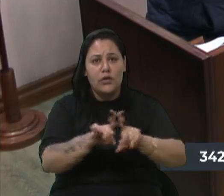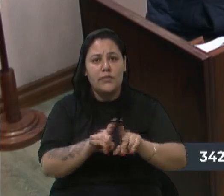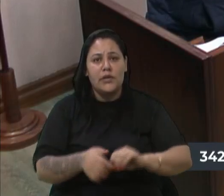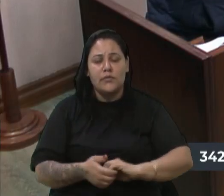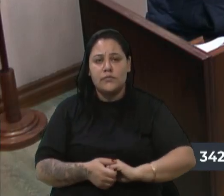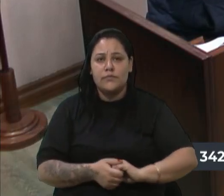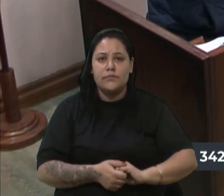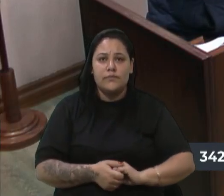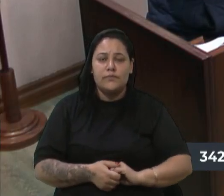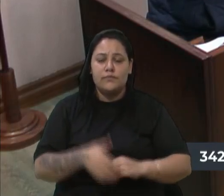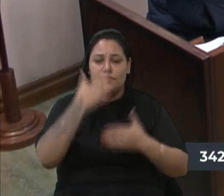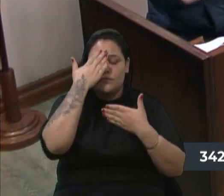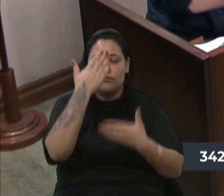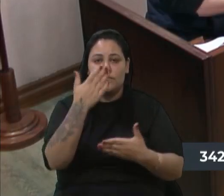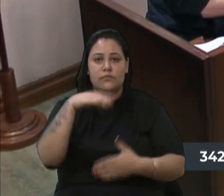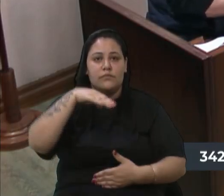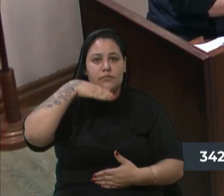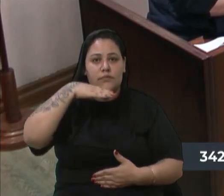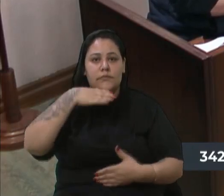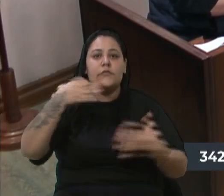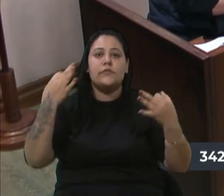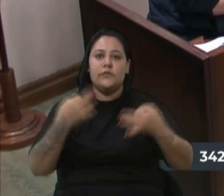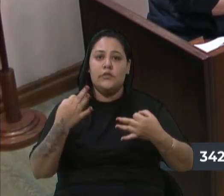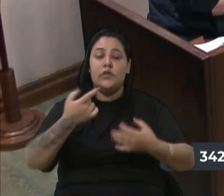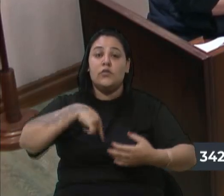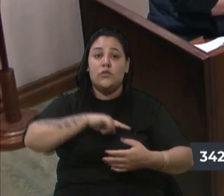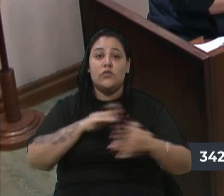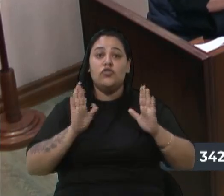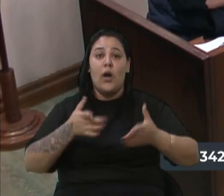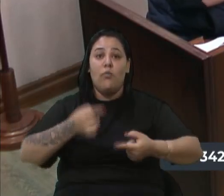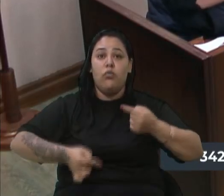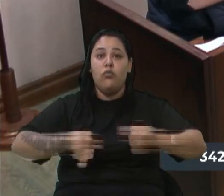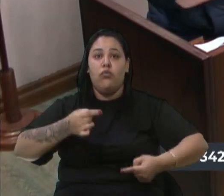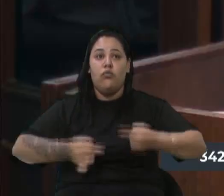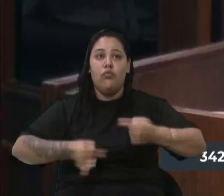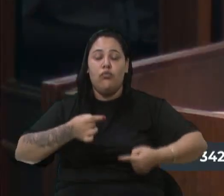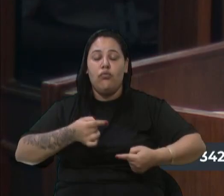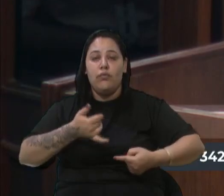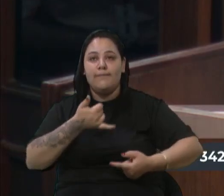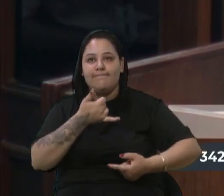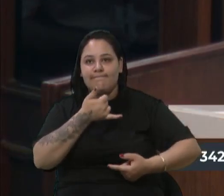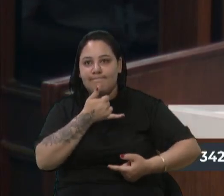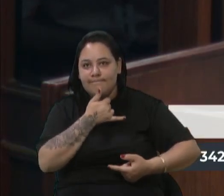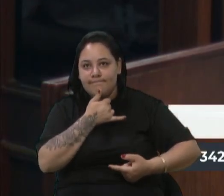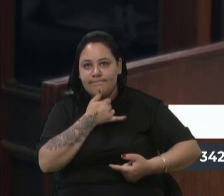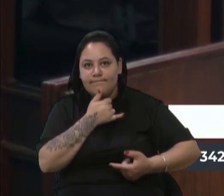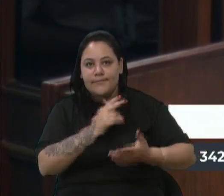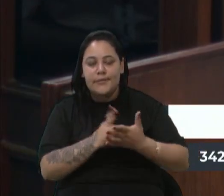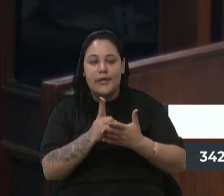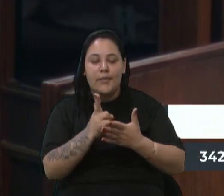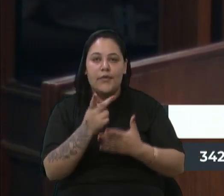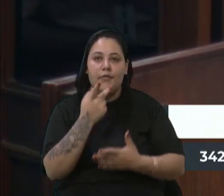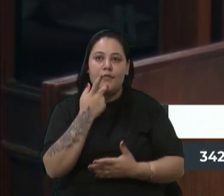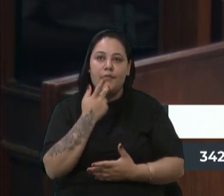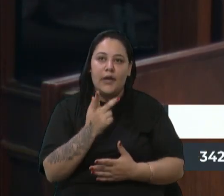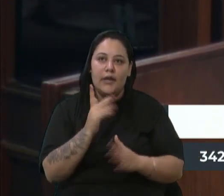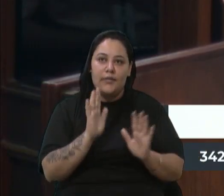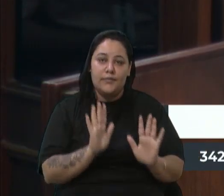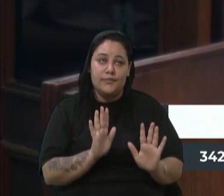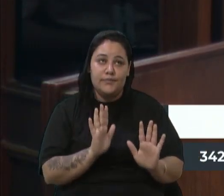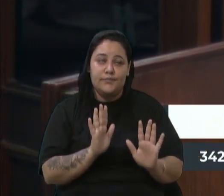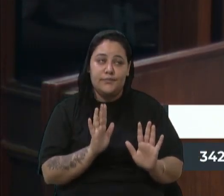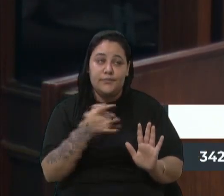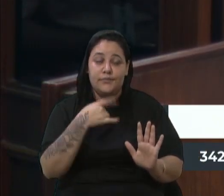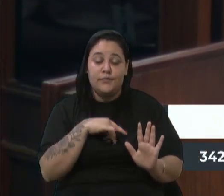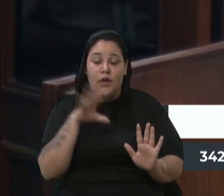Bortola. Exatamente. Nós temos, a gente discutiu tanto aqui, né, e infelizmente, sempre faço a crítica que nós não fomos ouvidos,